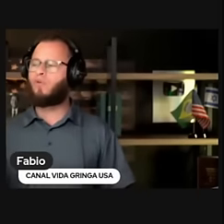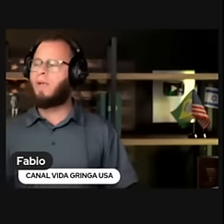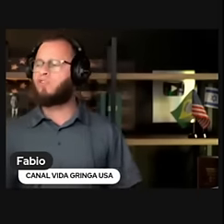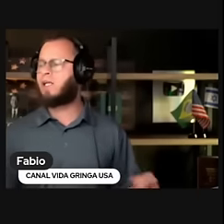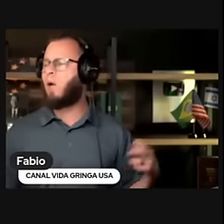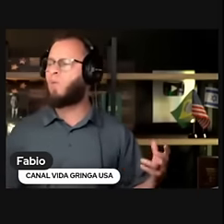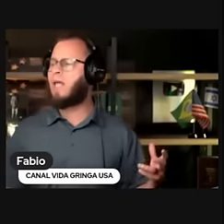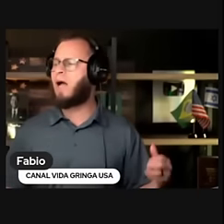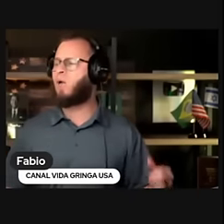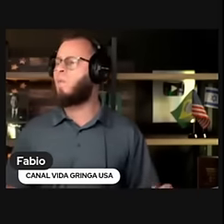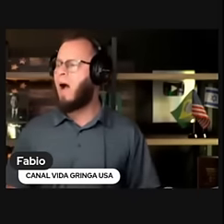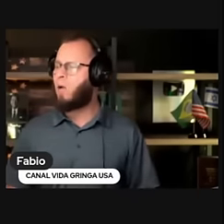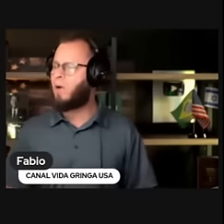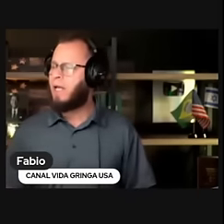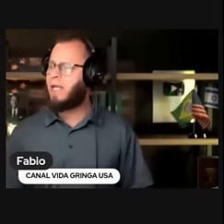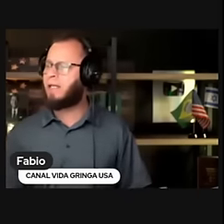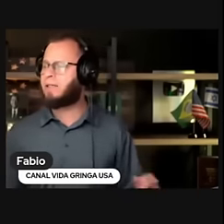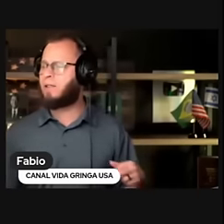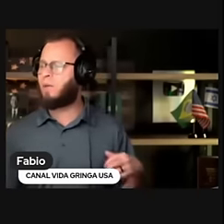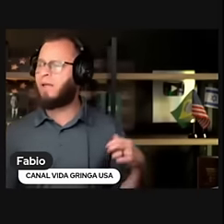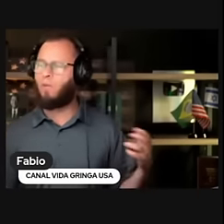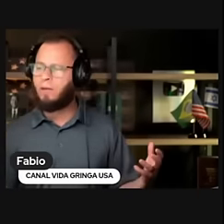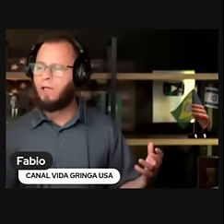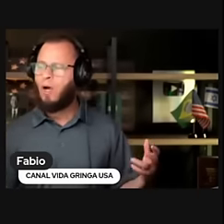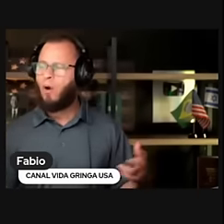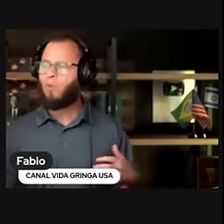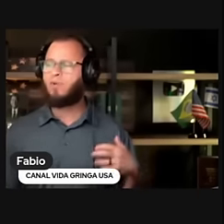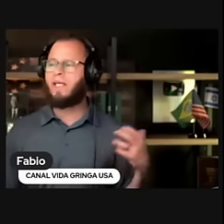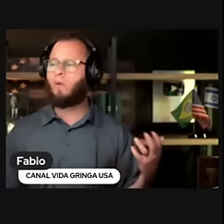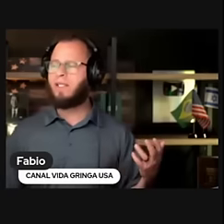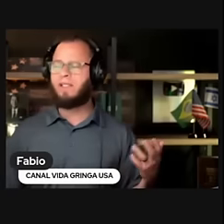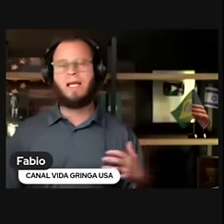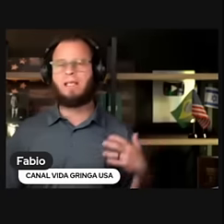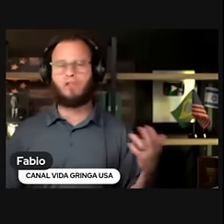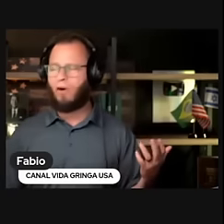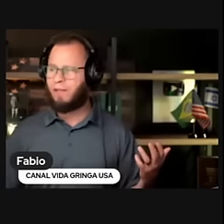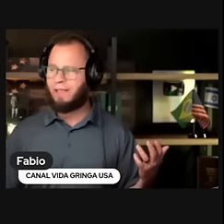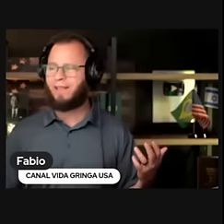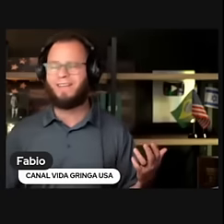facilmente calcular o mal em relação a Taiwan com consequências